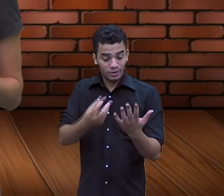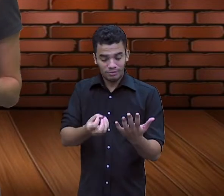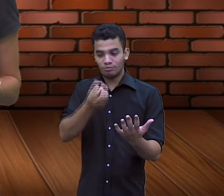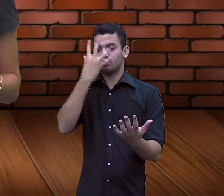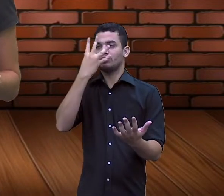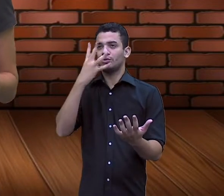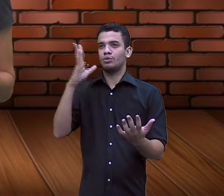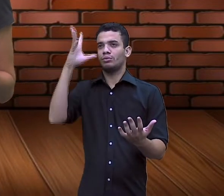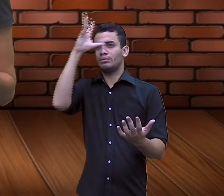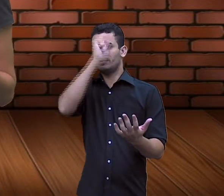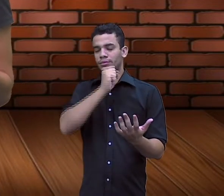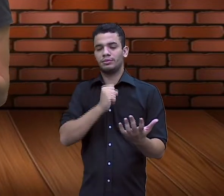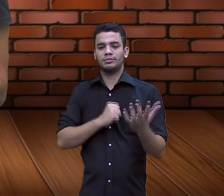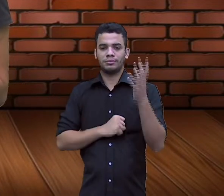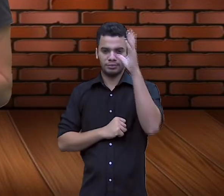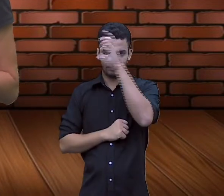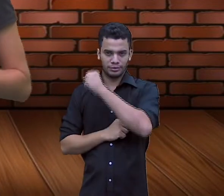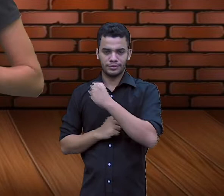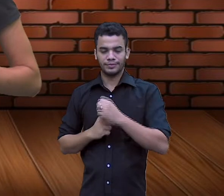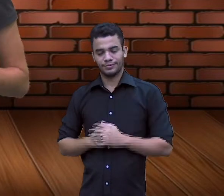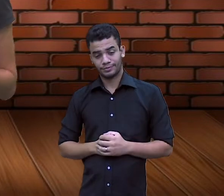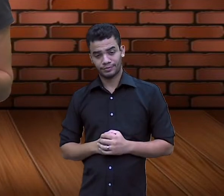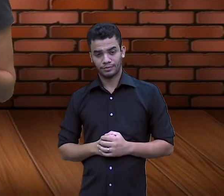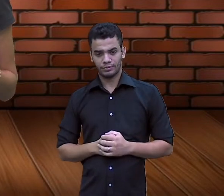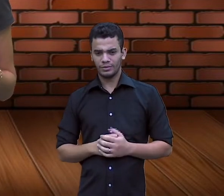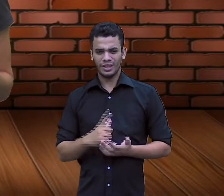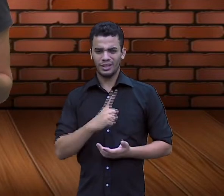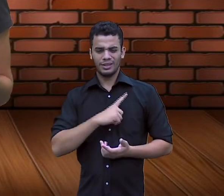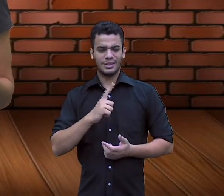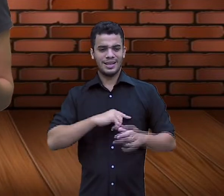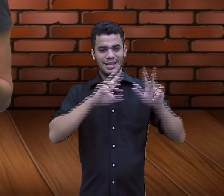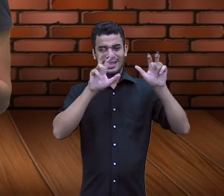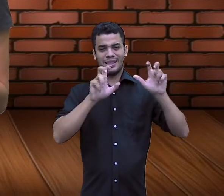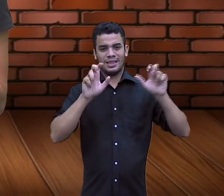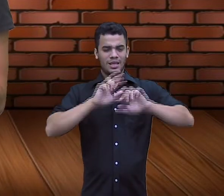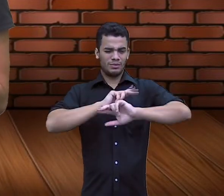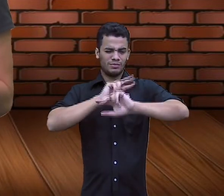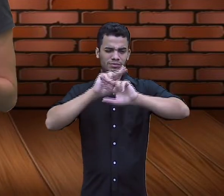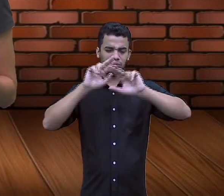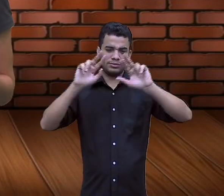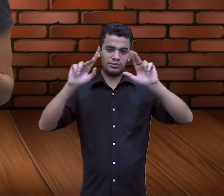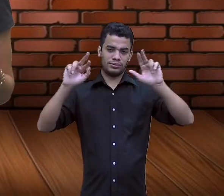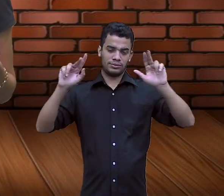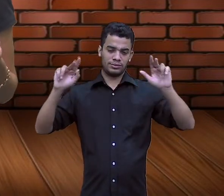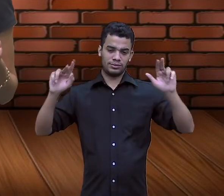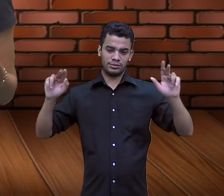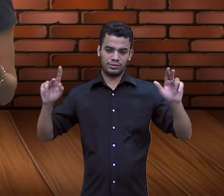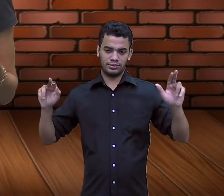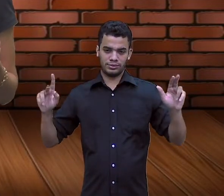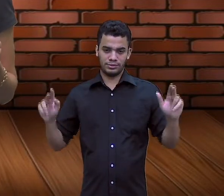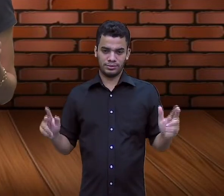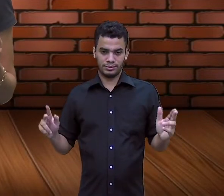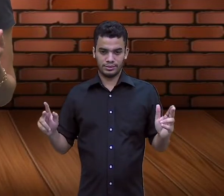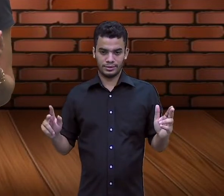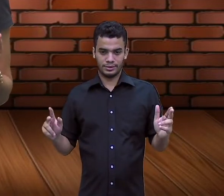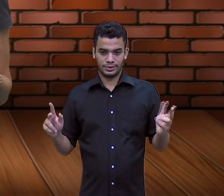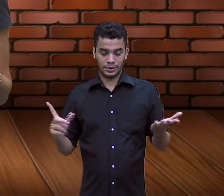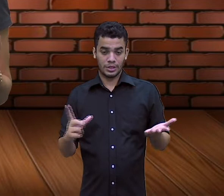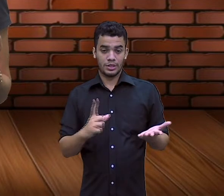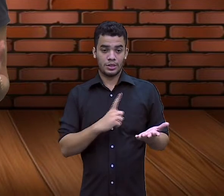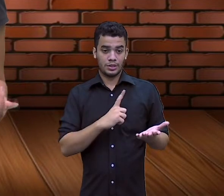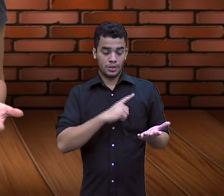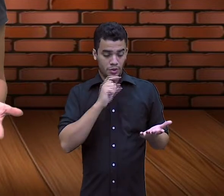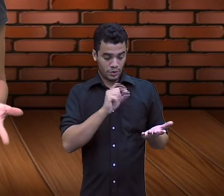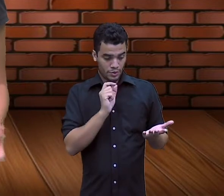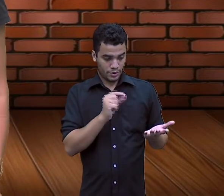As temáticas são variadas e ligadas às características que os animais